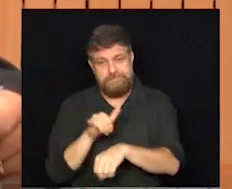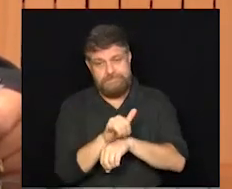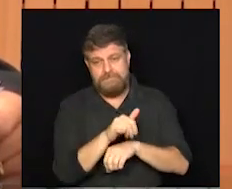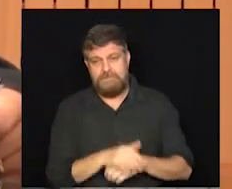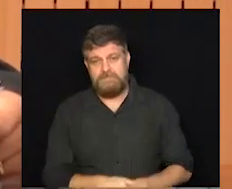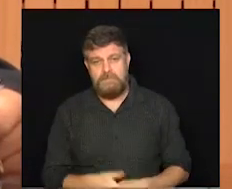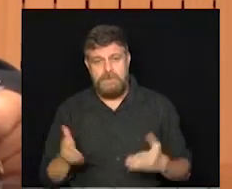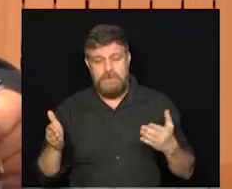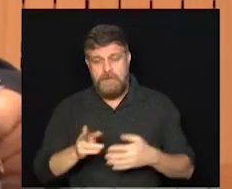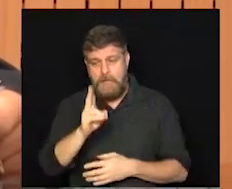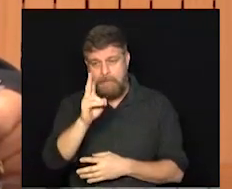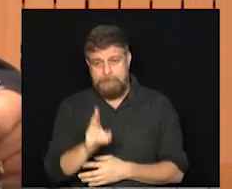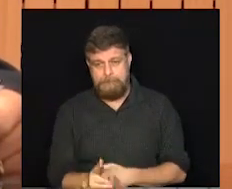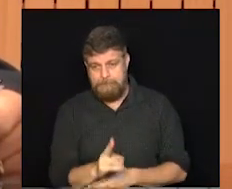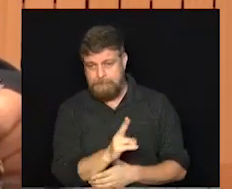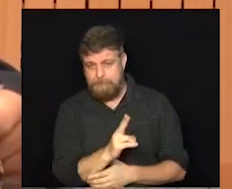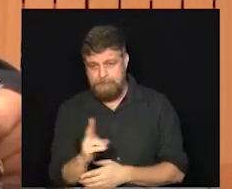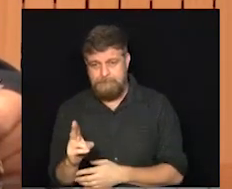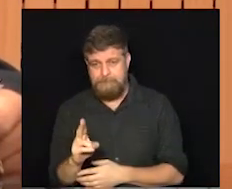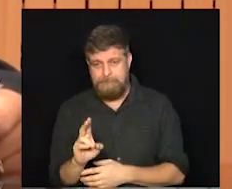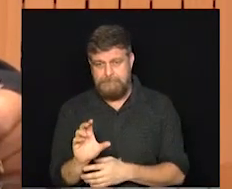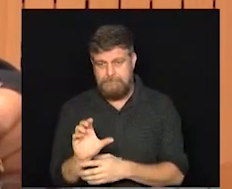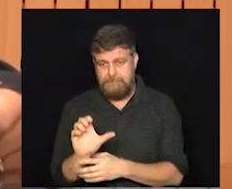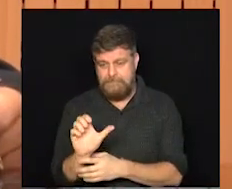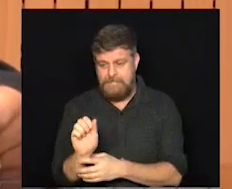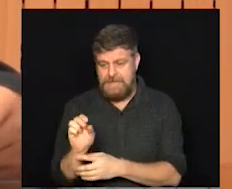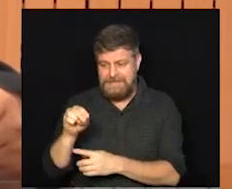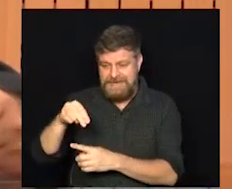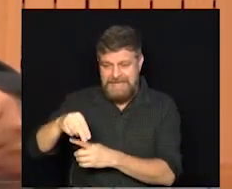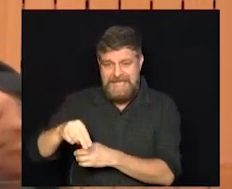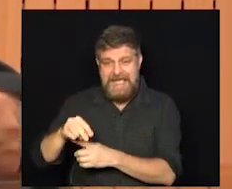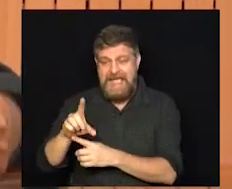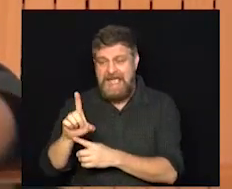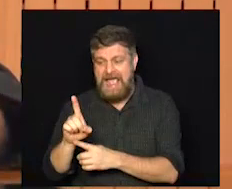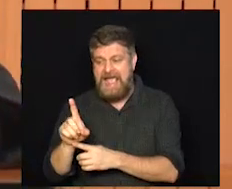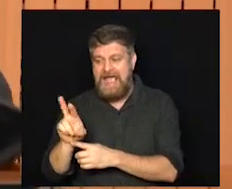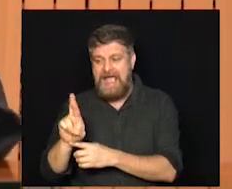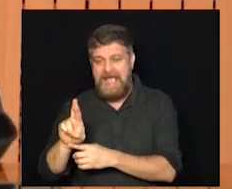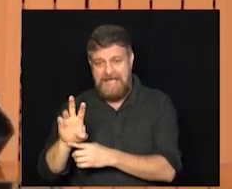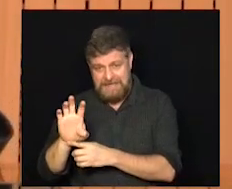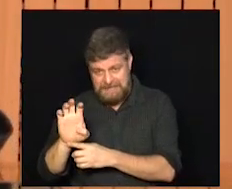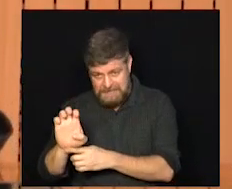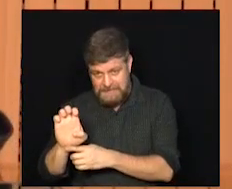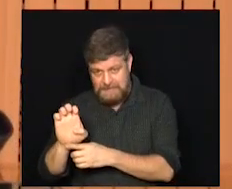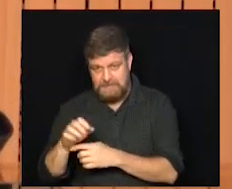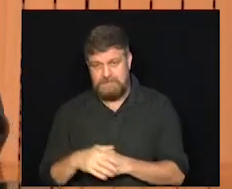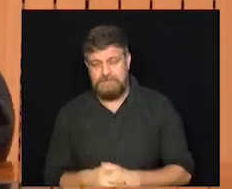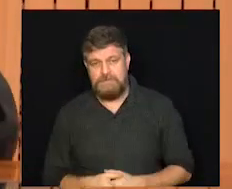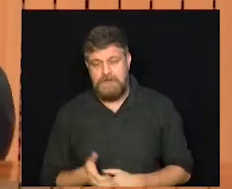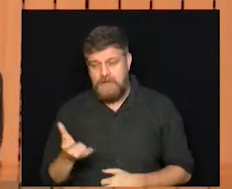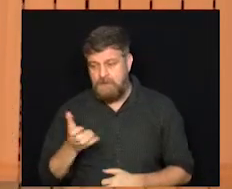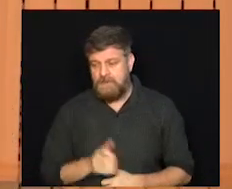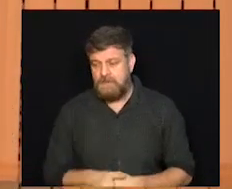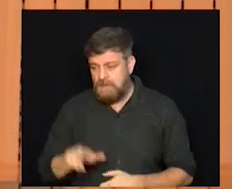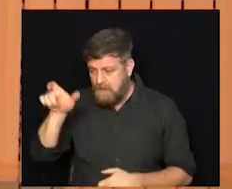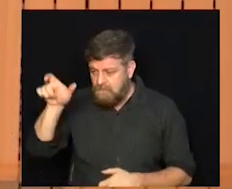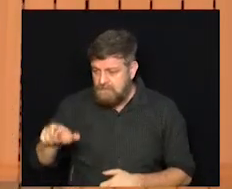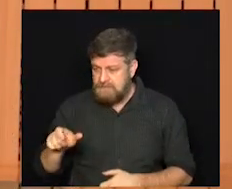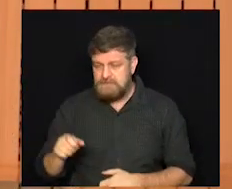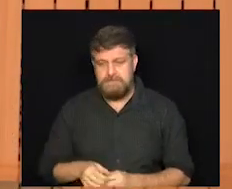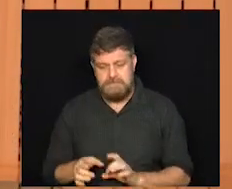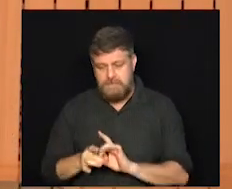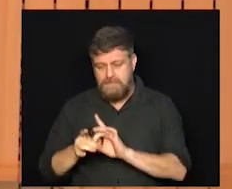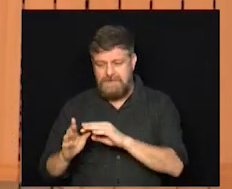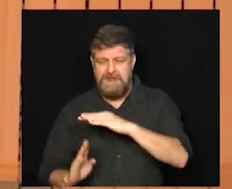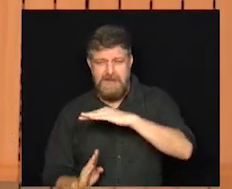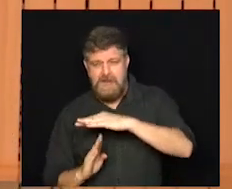Padre André. O Padre André vai nos fazer uma apresentação, né, Padre André? Então, quero passar a palavra ao senhor e por até 15,